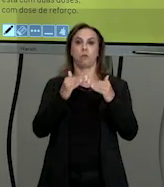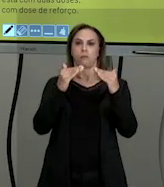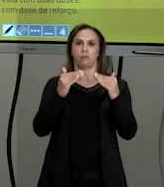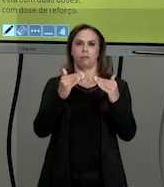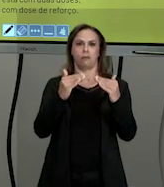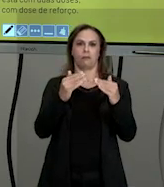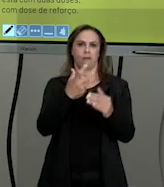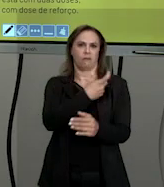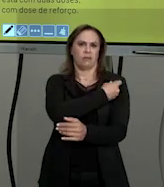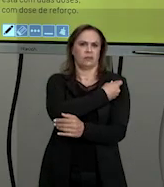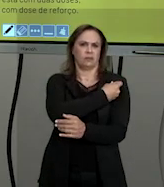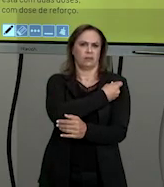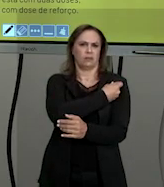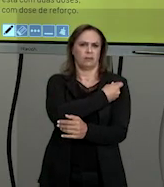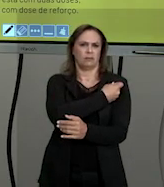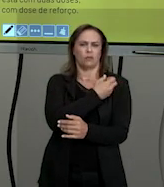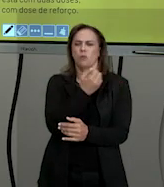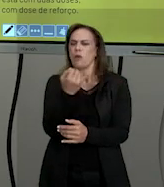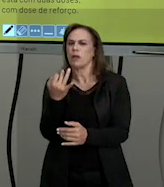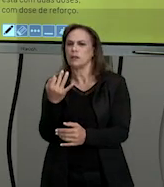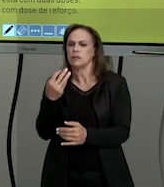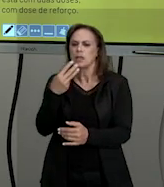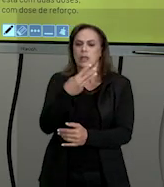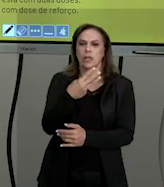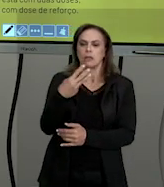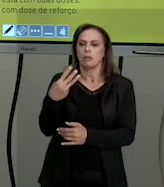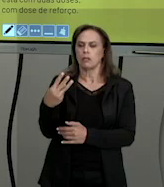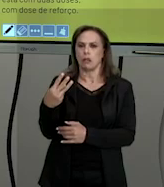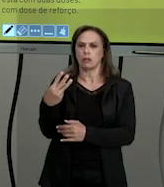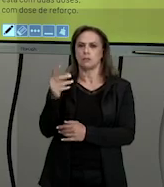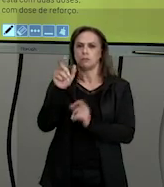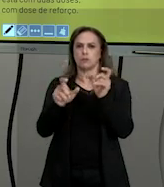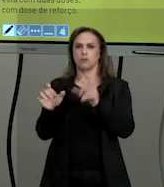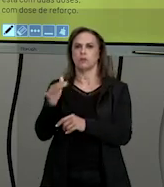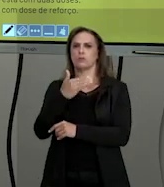bem? Quantas doses foram aplicadas?